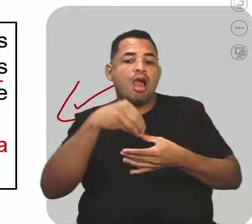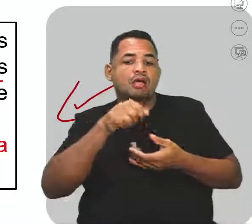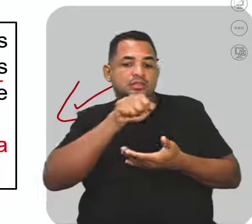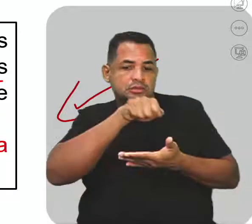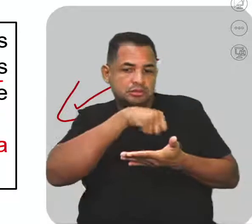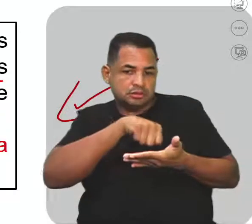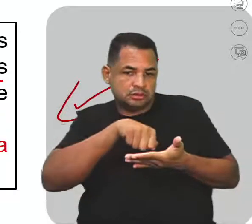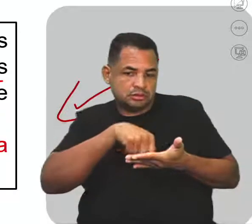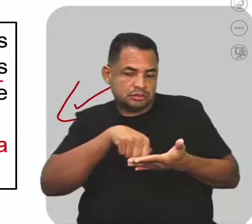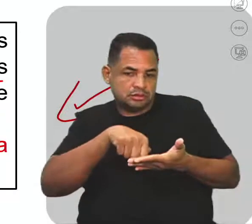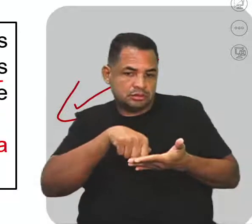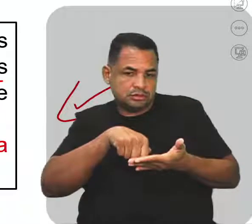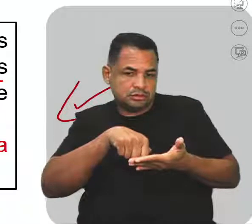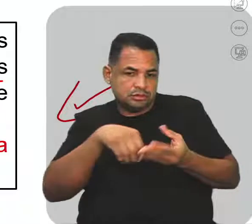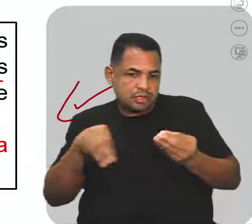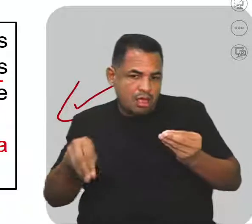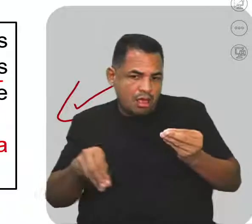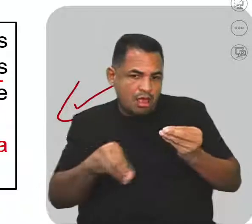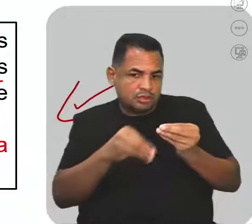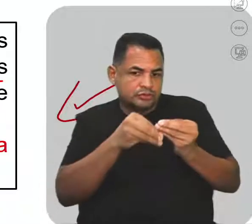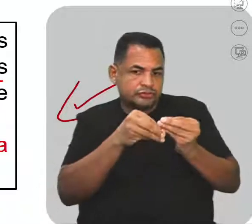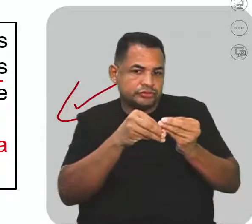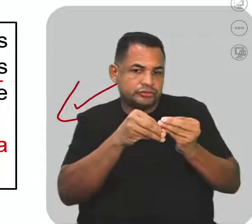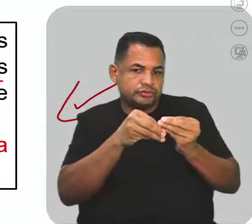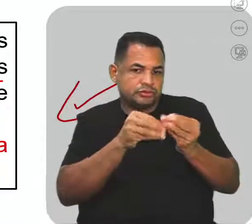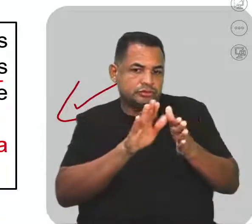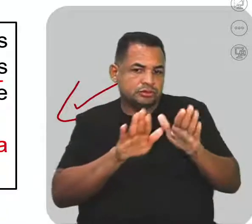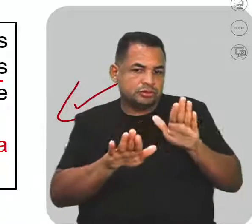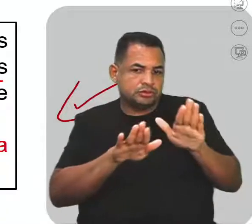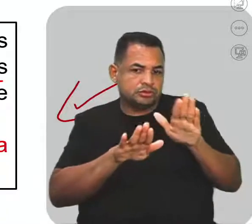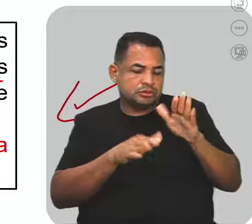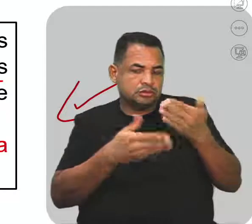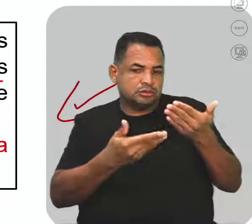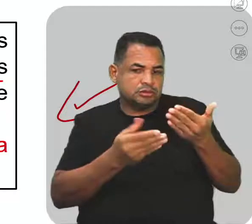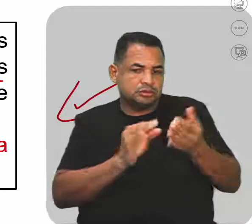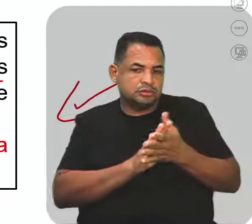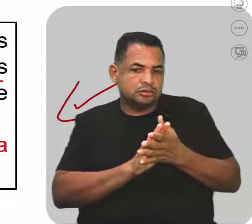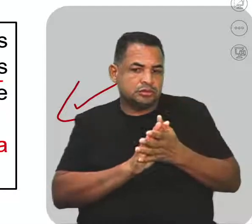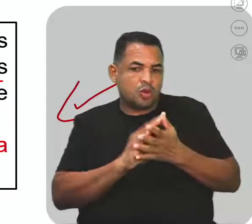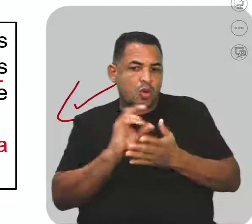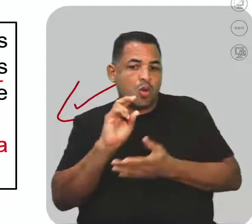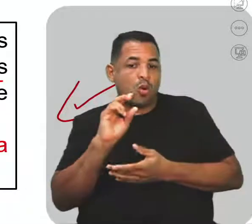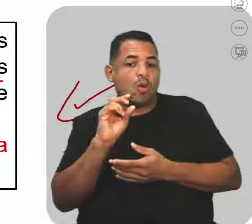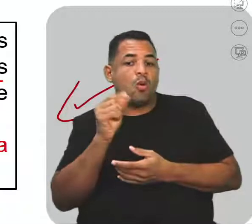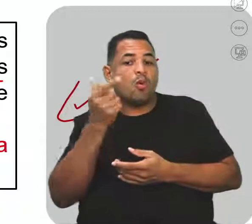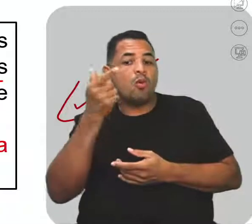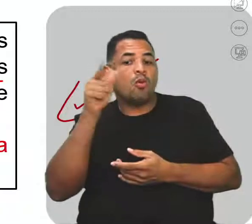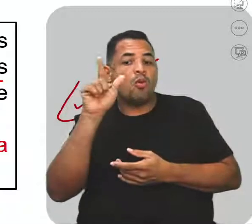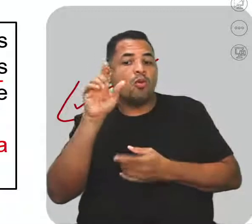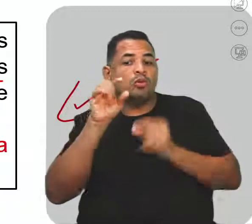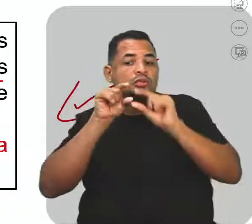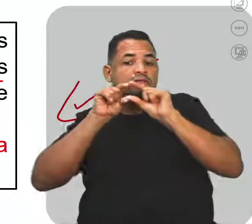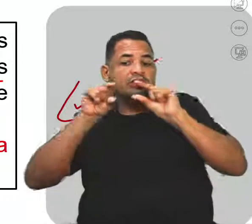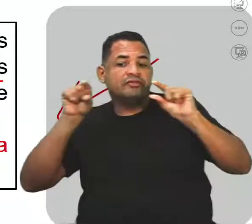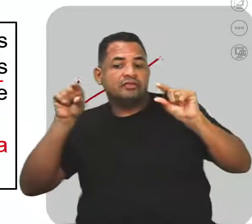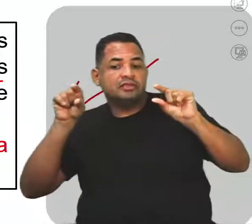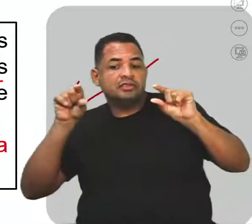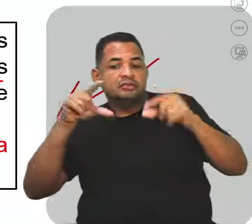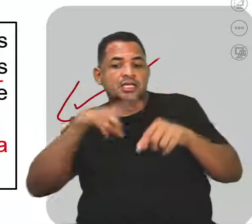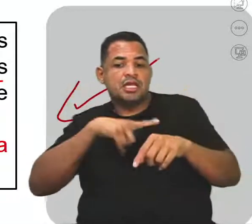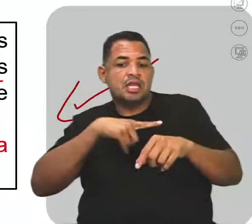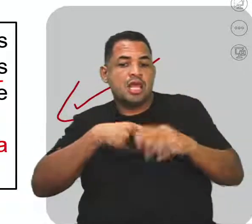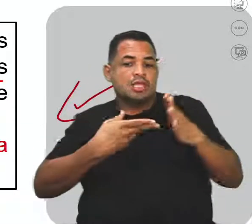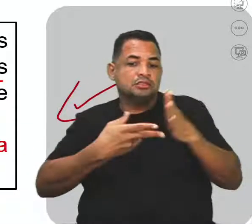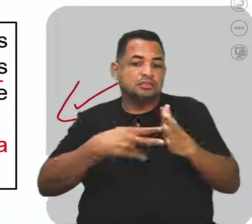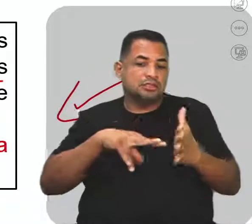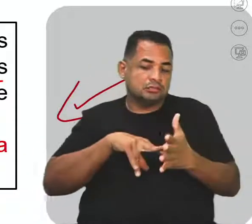né? Então, nós estamos aí dependendo, né, de uma outra oração que deu sentido,